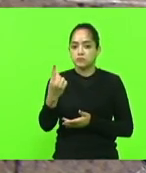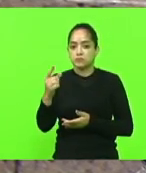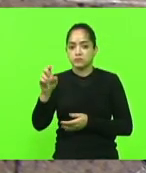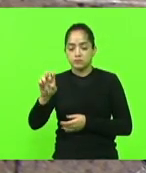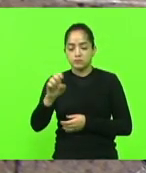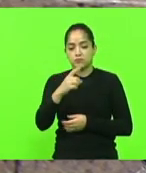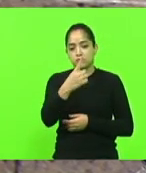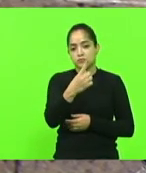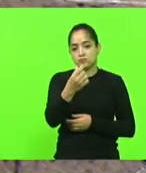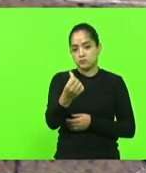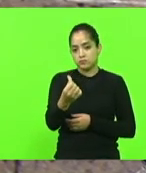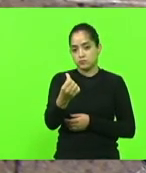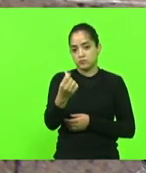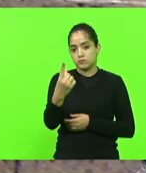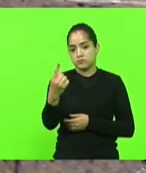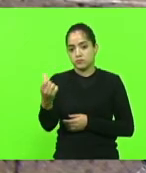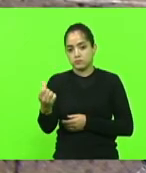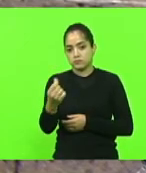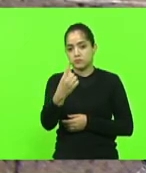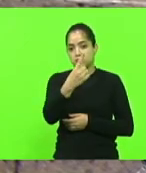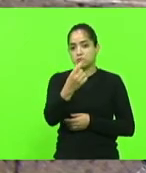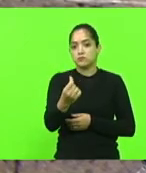e